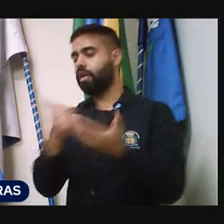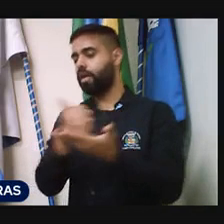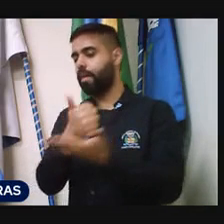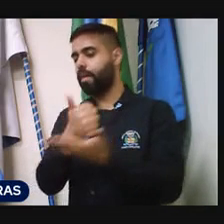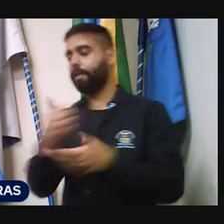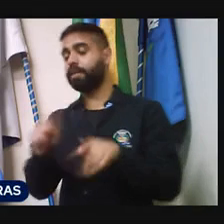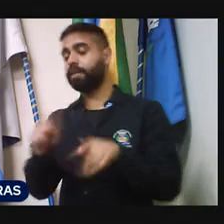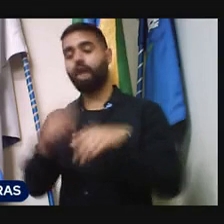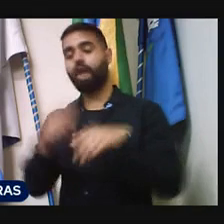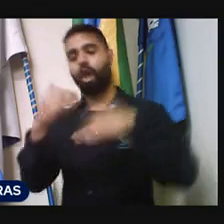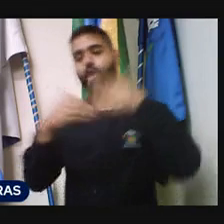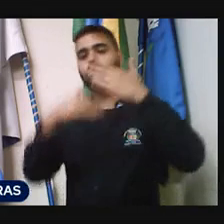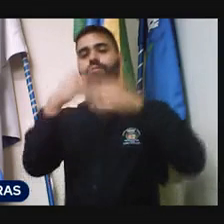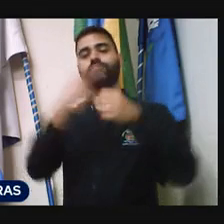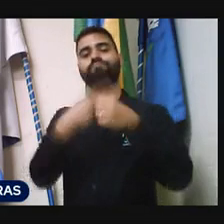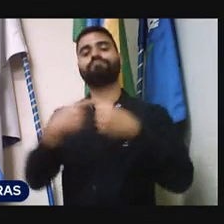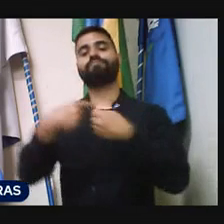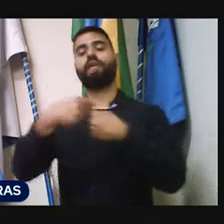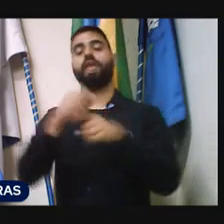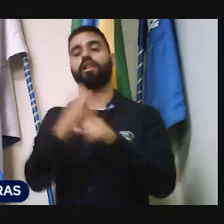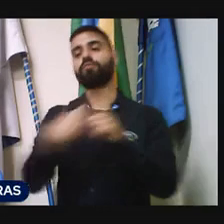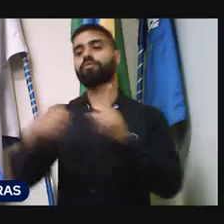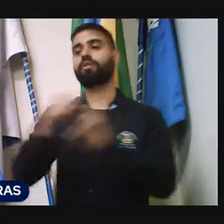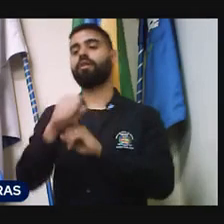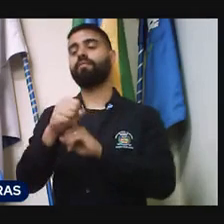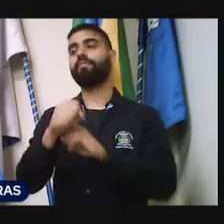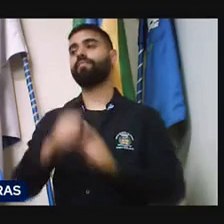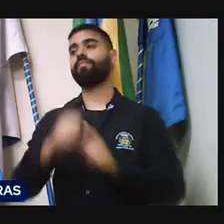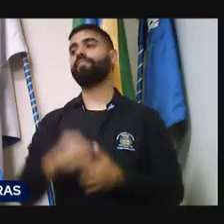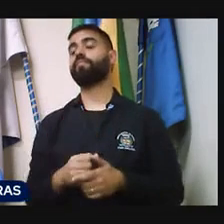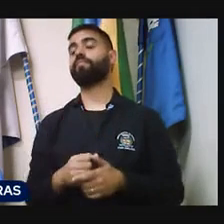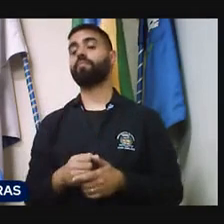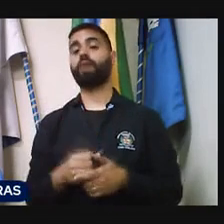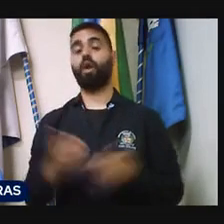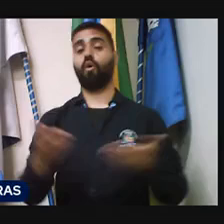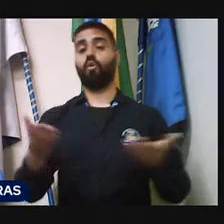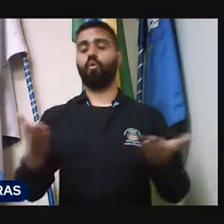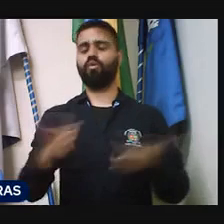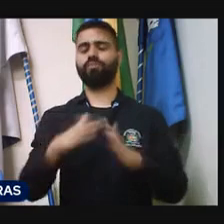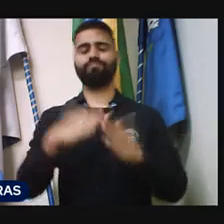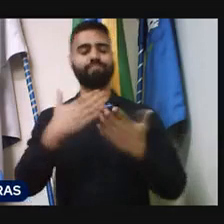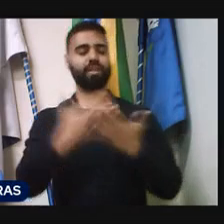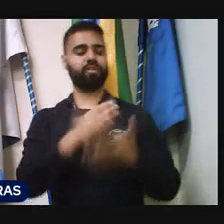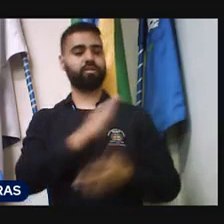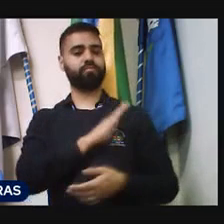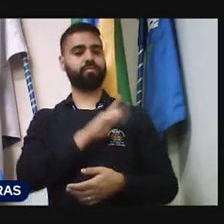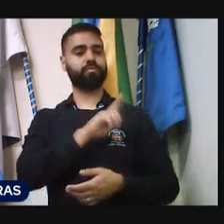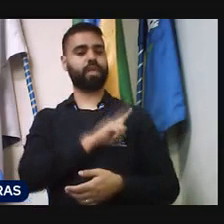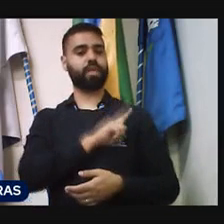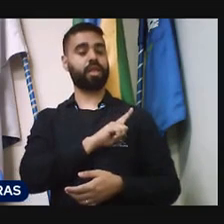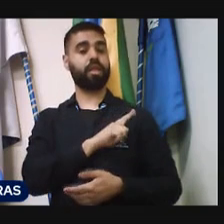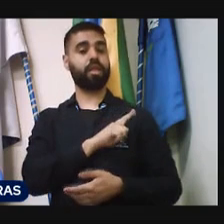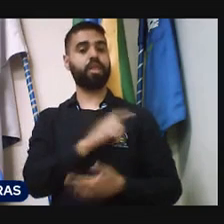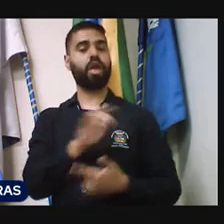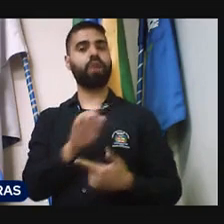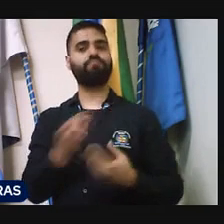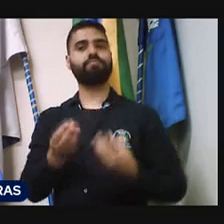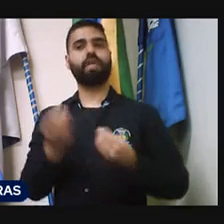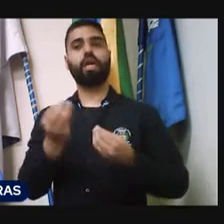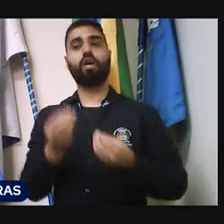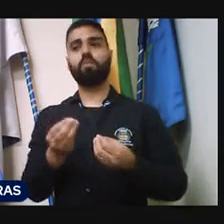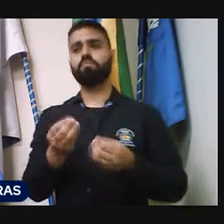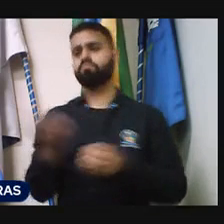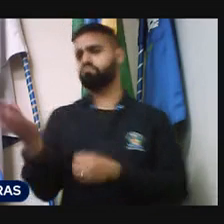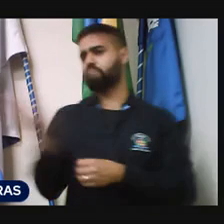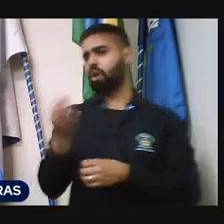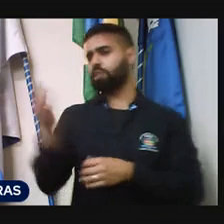subsídios para a construção de uma cidadania uma cidadania democrática atualmente o Colégio Estadual Coronel Benjamin Guimarães oferece uma excelente estrutura